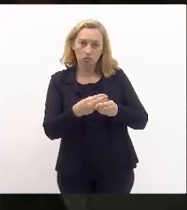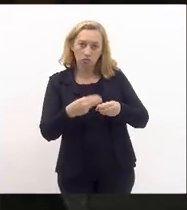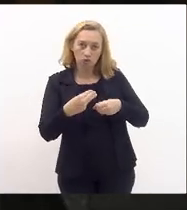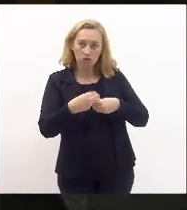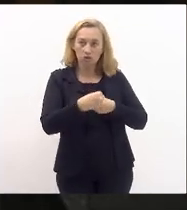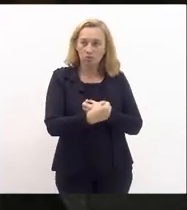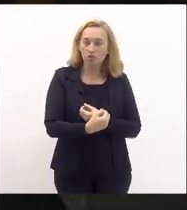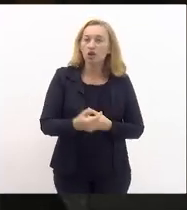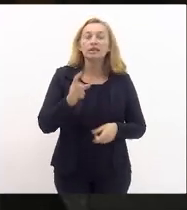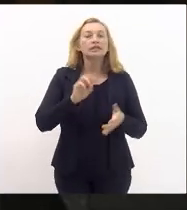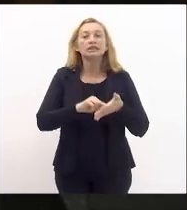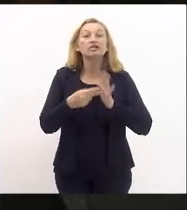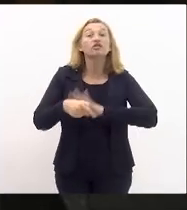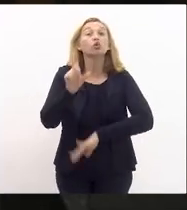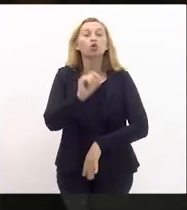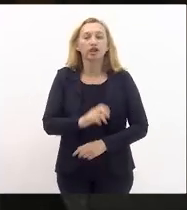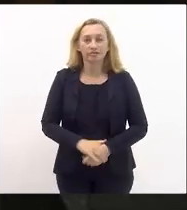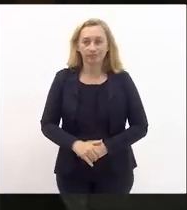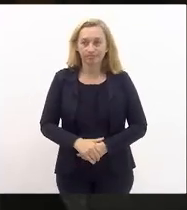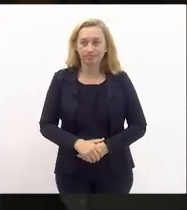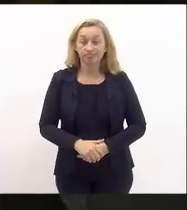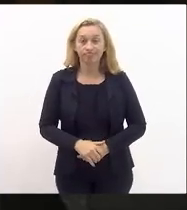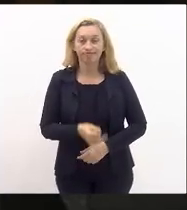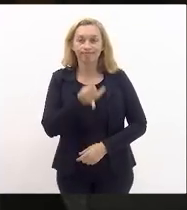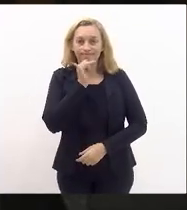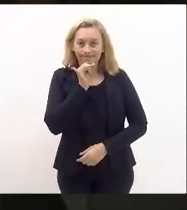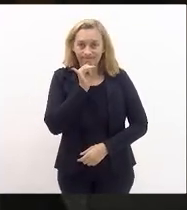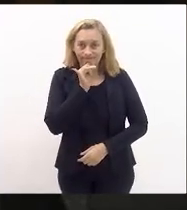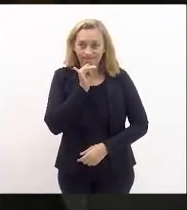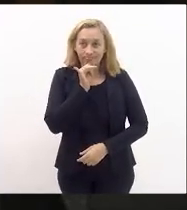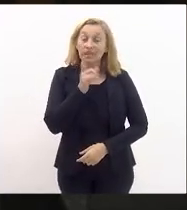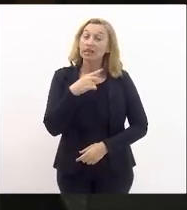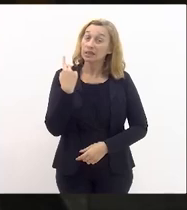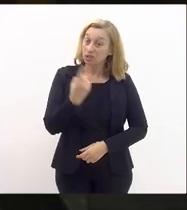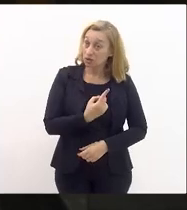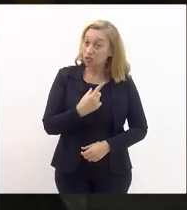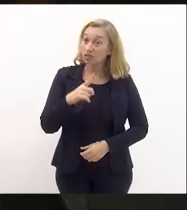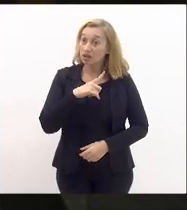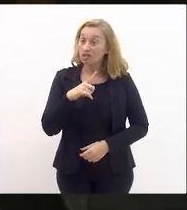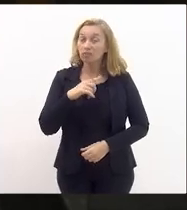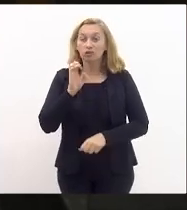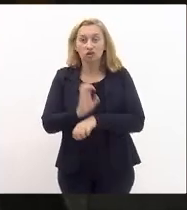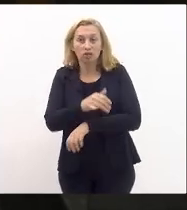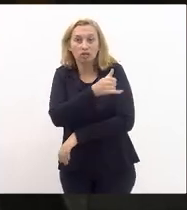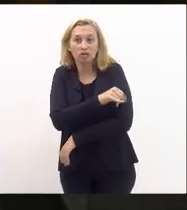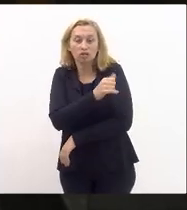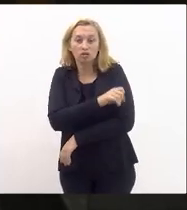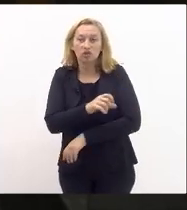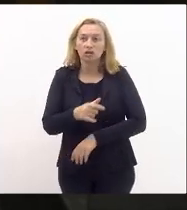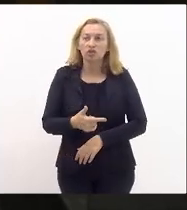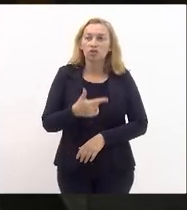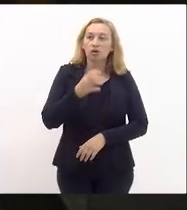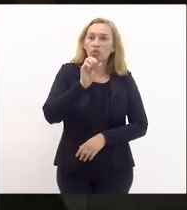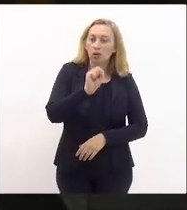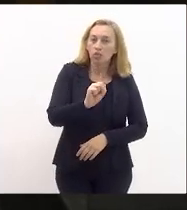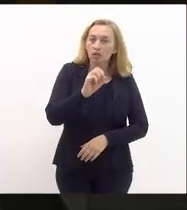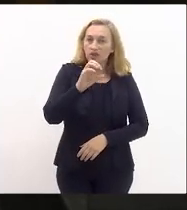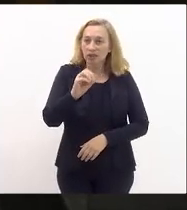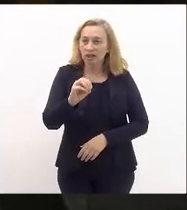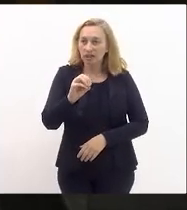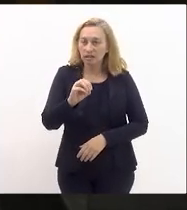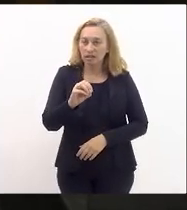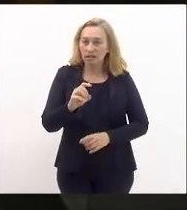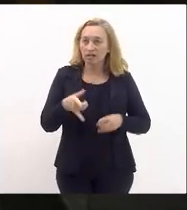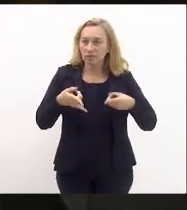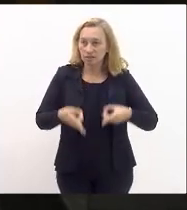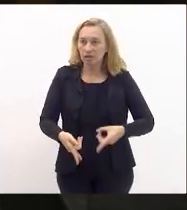O que, que isso significa? Significa, por exemplo, que a gente teve no Estado do Rio de Janeiro cerca de 80 leitos